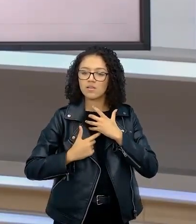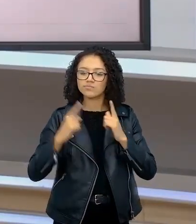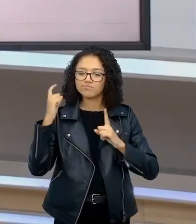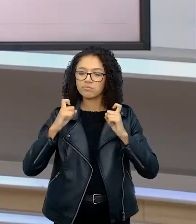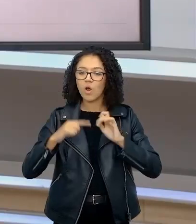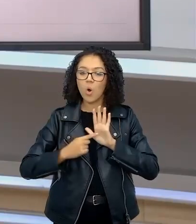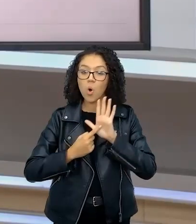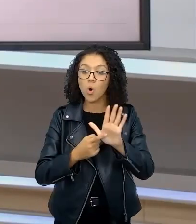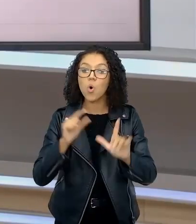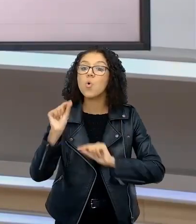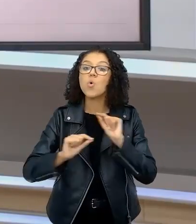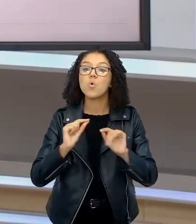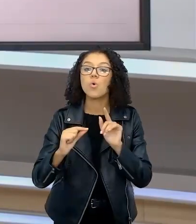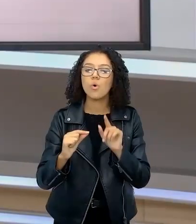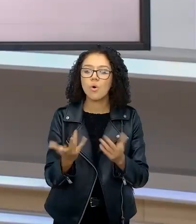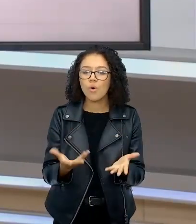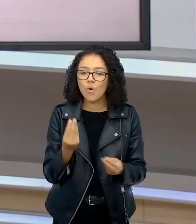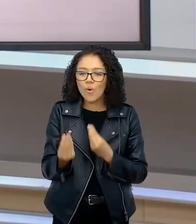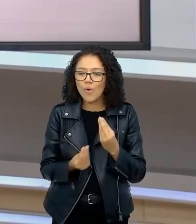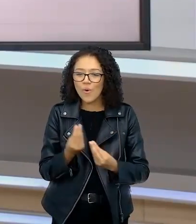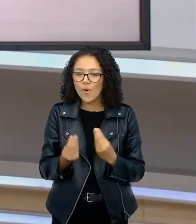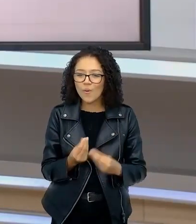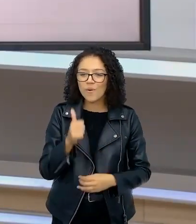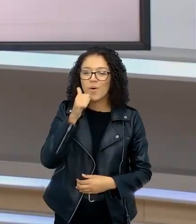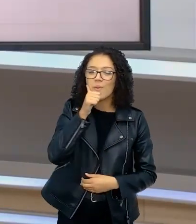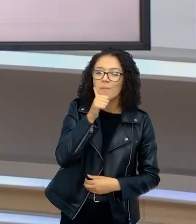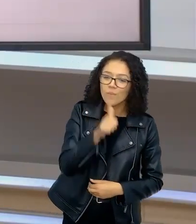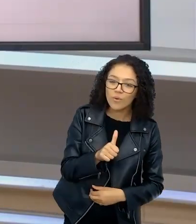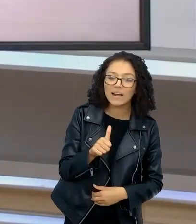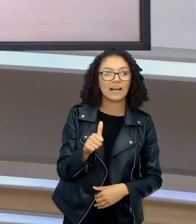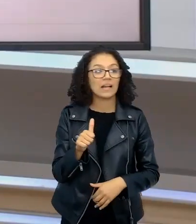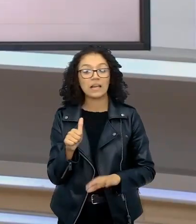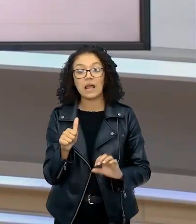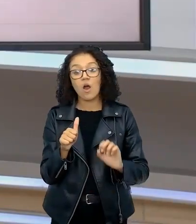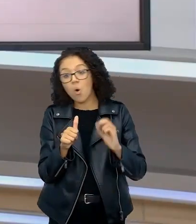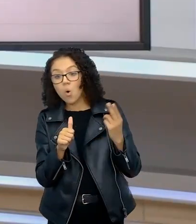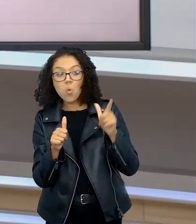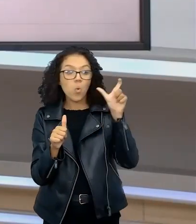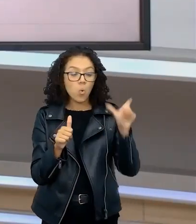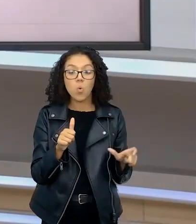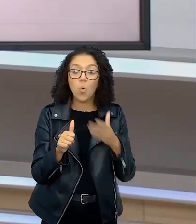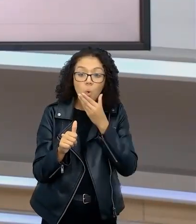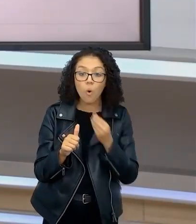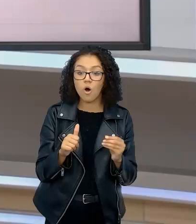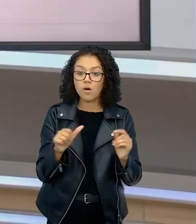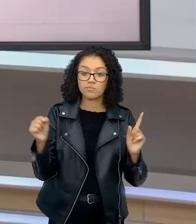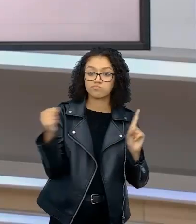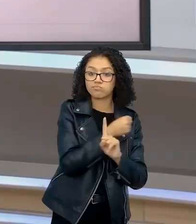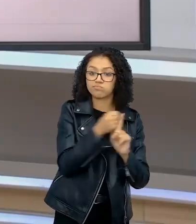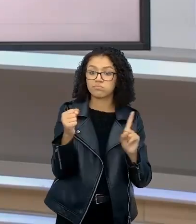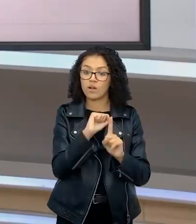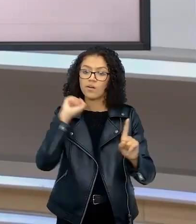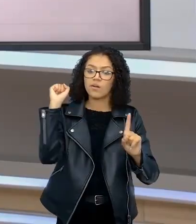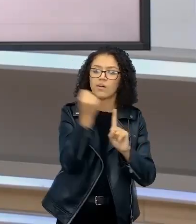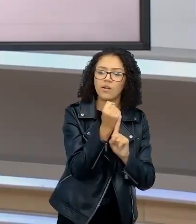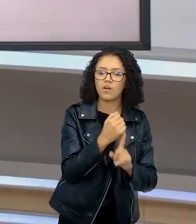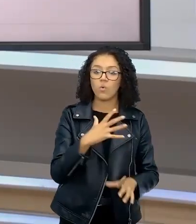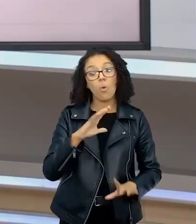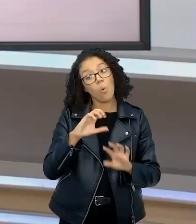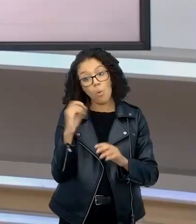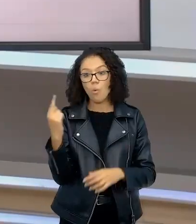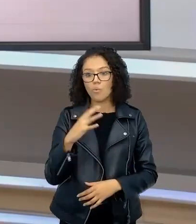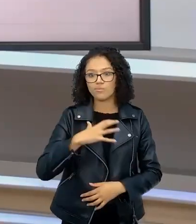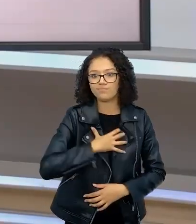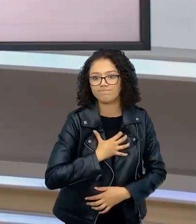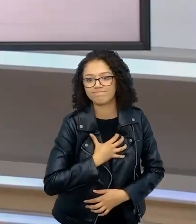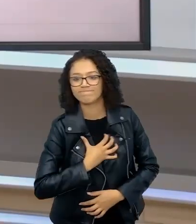outras pessoas, na maioria das vezes contra a mulher, e contra eles mesmos, por exemplo, com suicídio, automutilação e